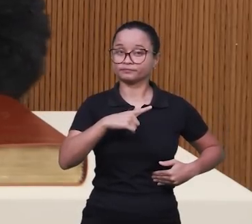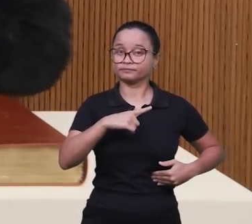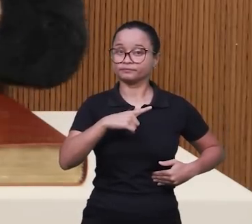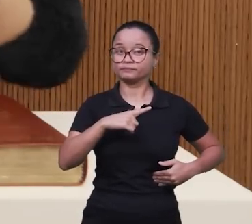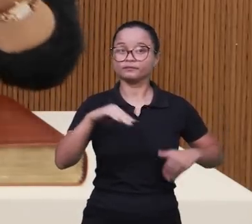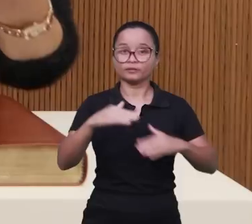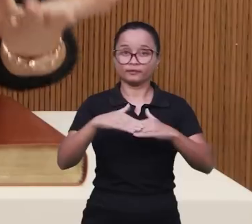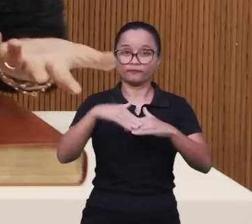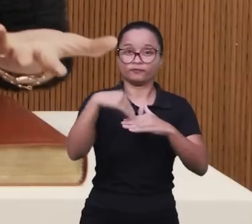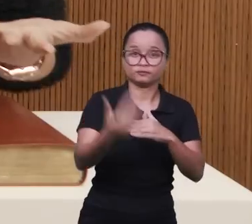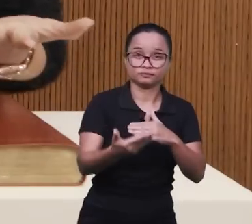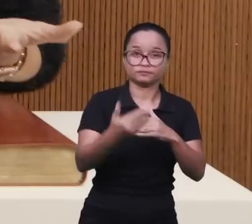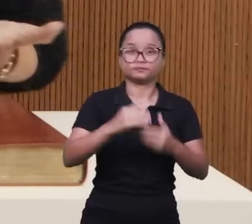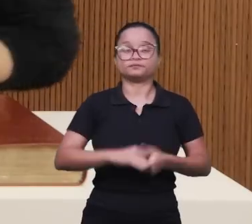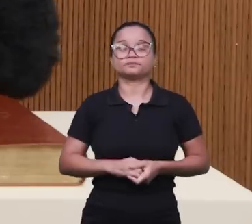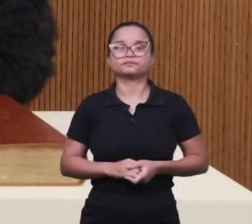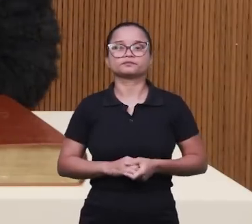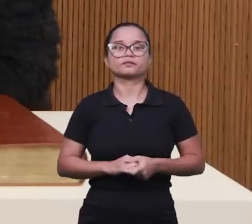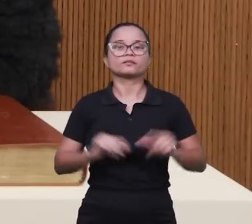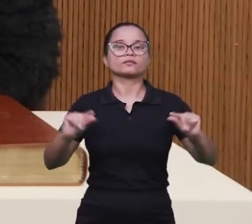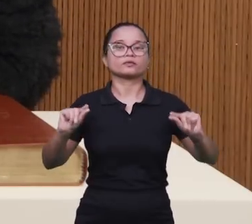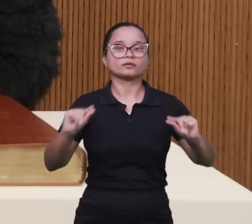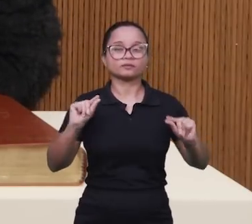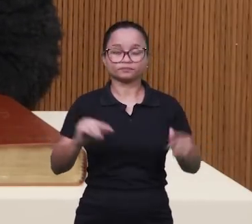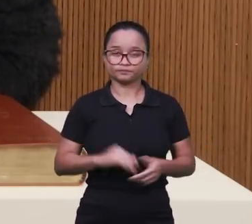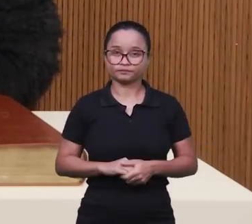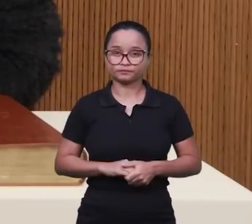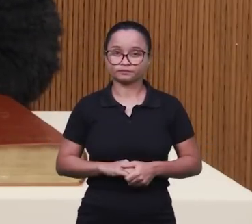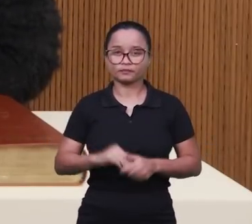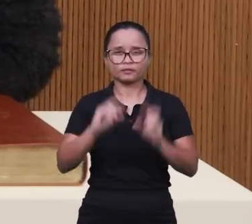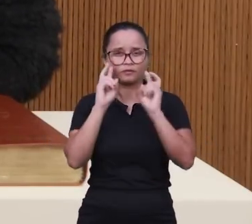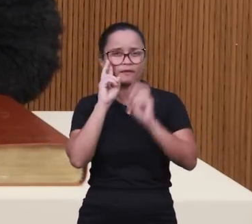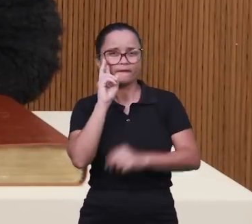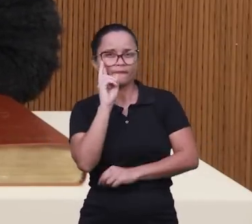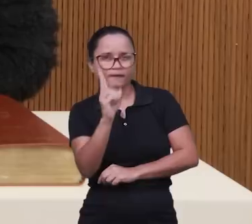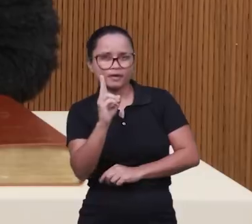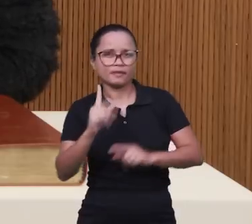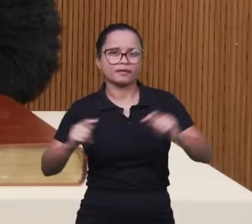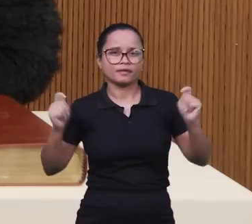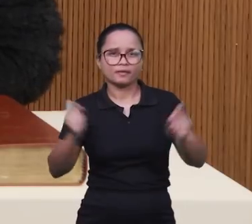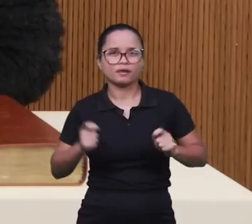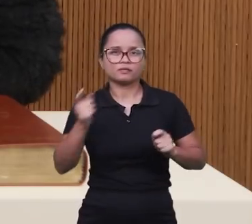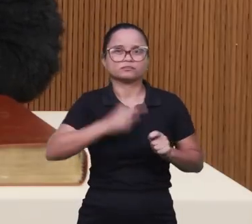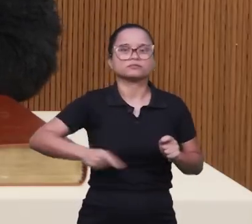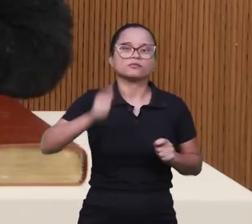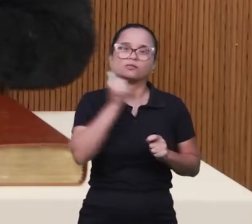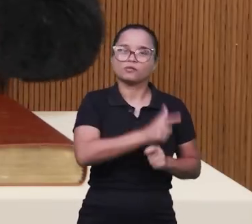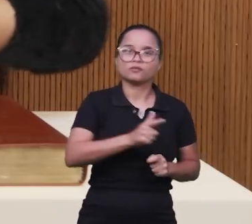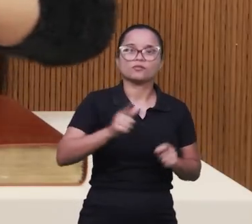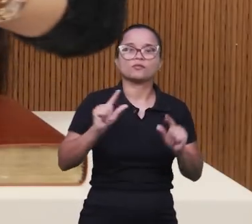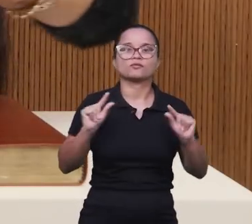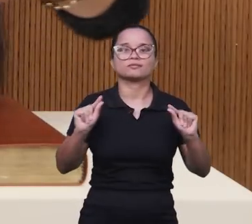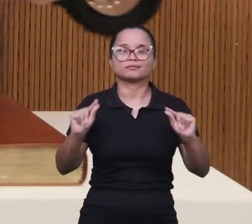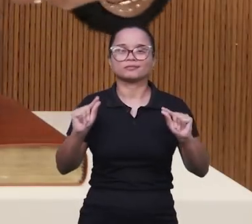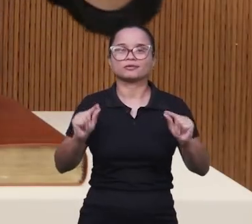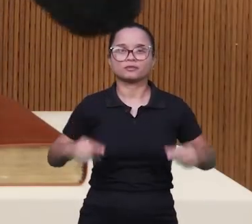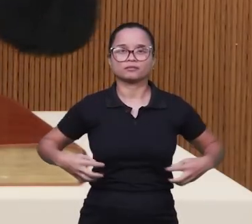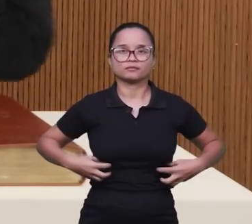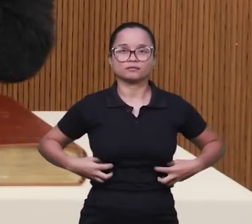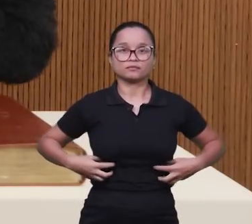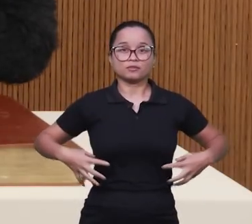intercostal. Externa, essas que estão aqui visivelmente, que nós conseguimos